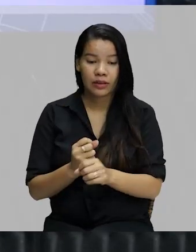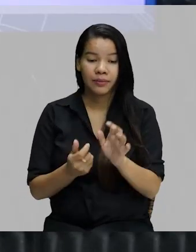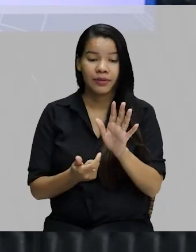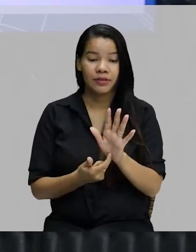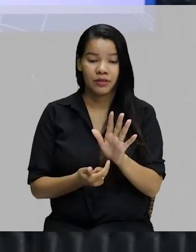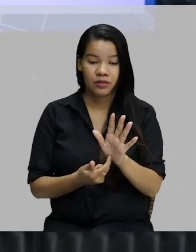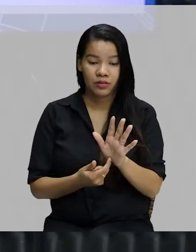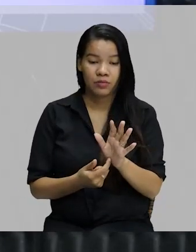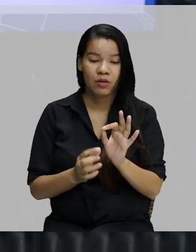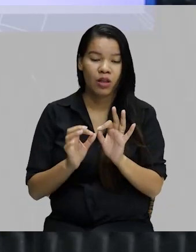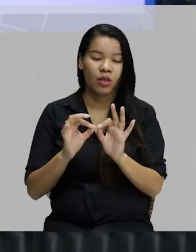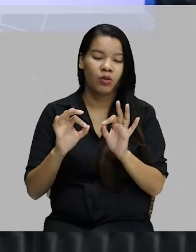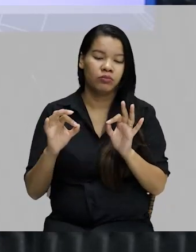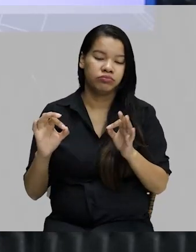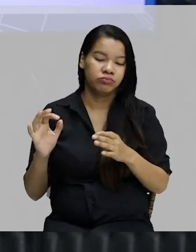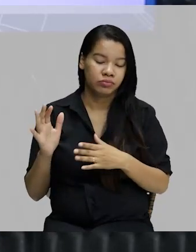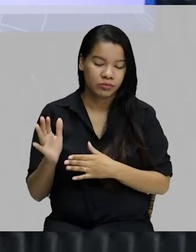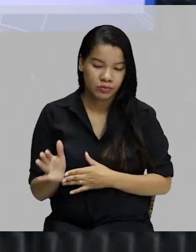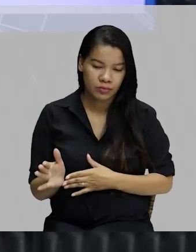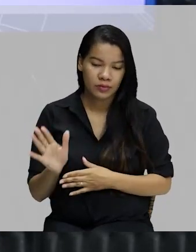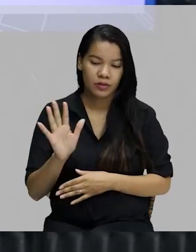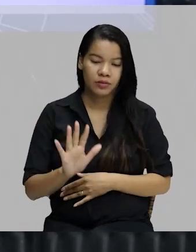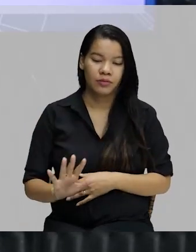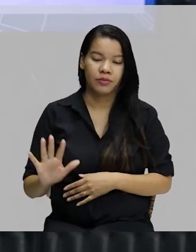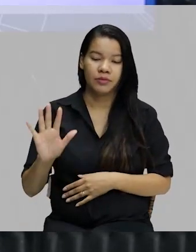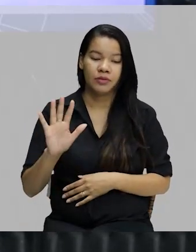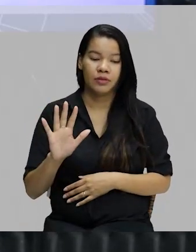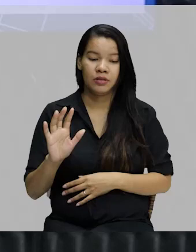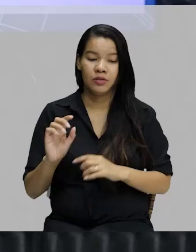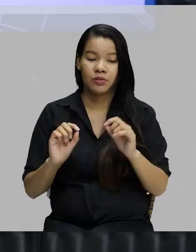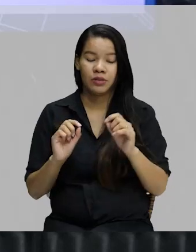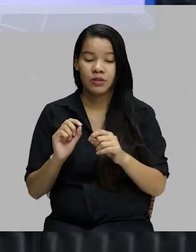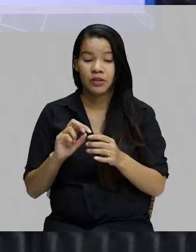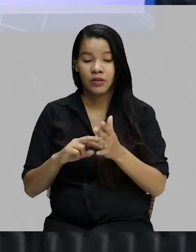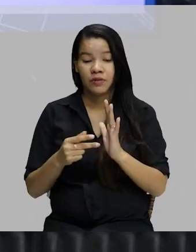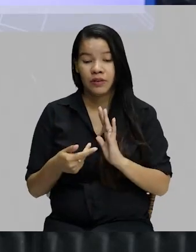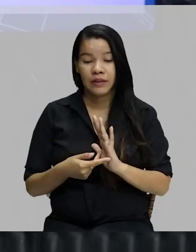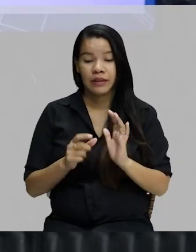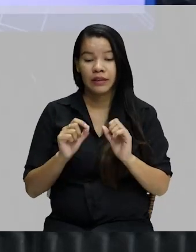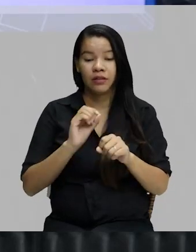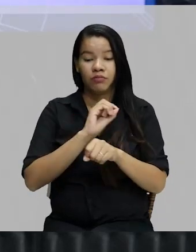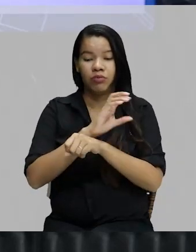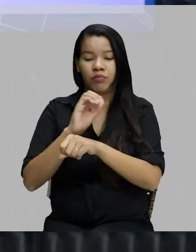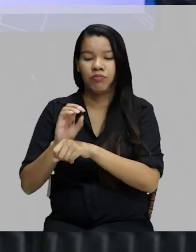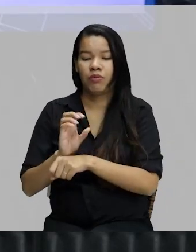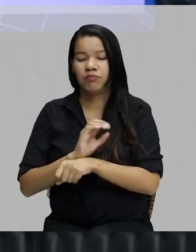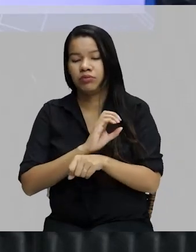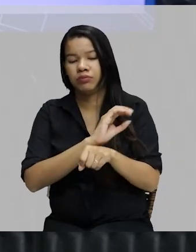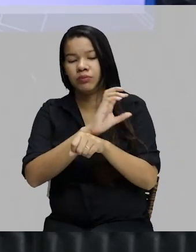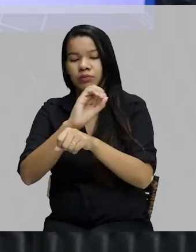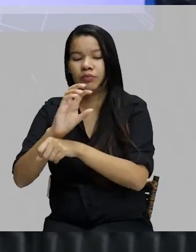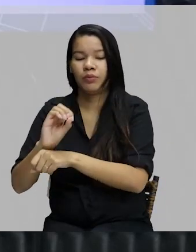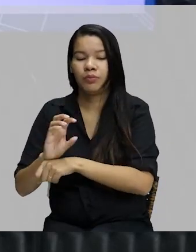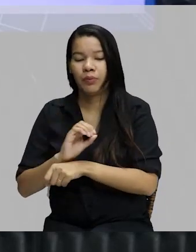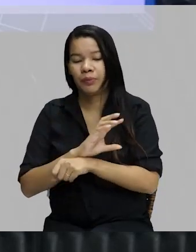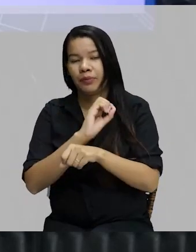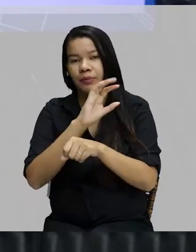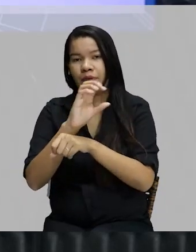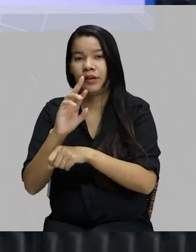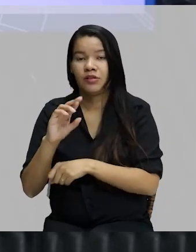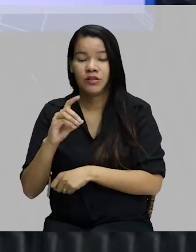ou seja, são substâncias que vão estar emitindo radiação por longos anos, às